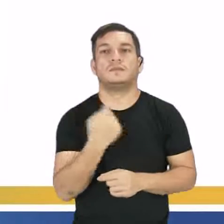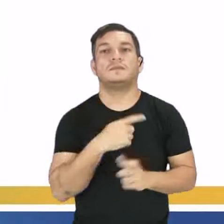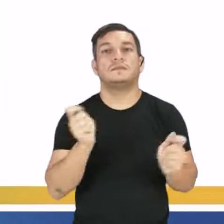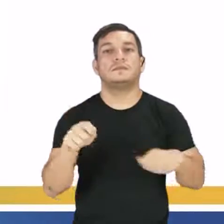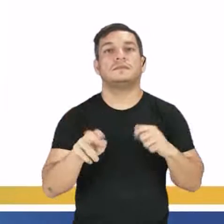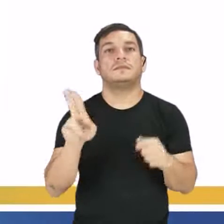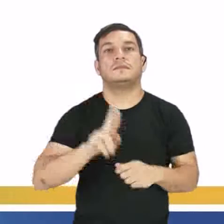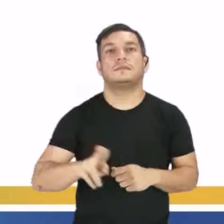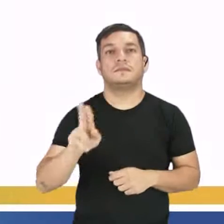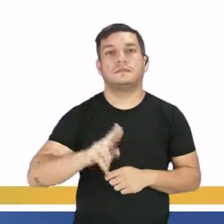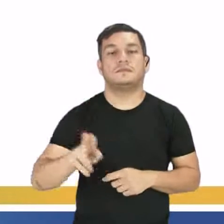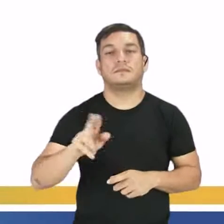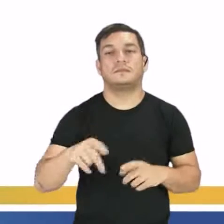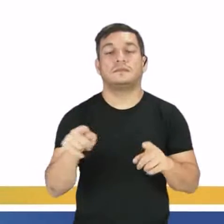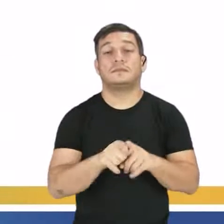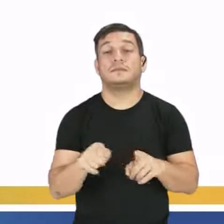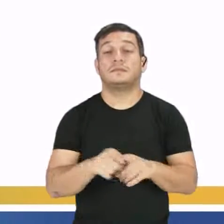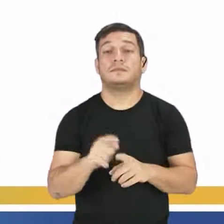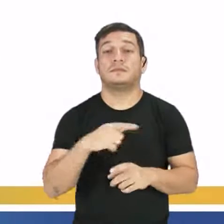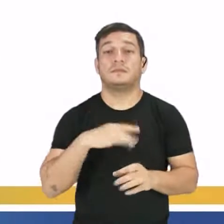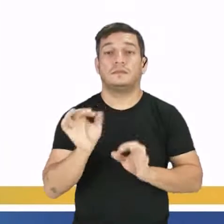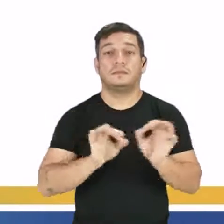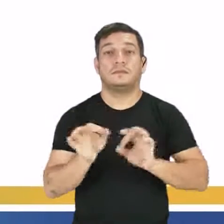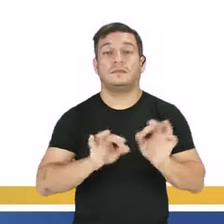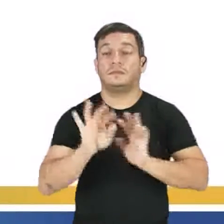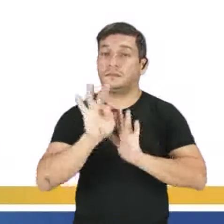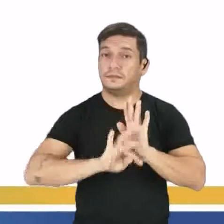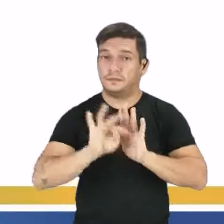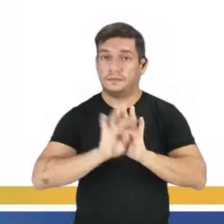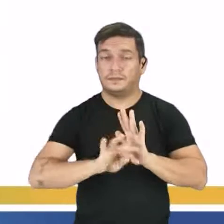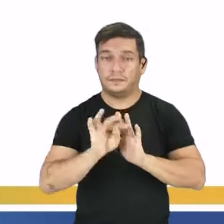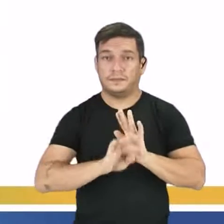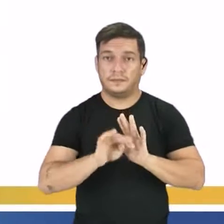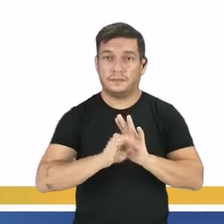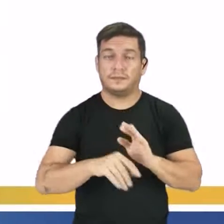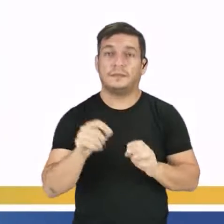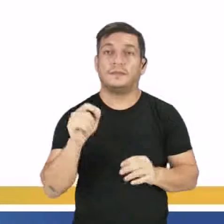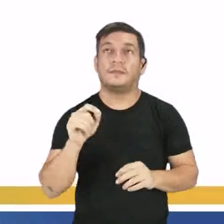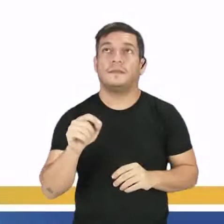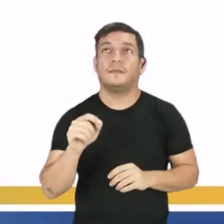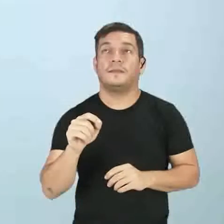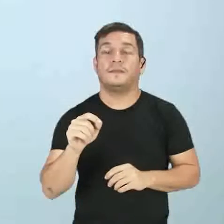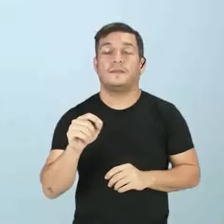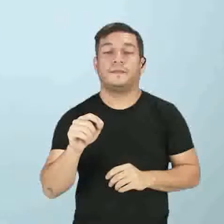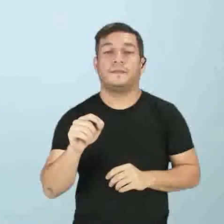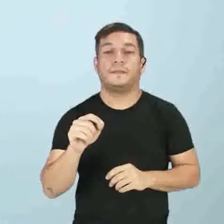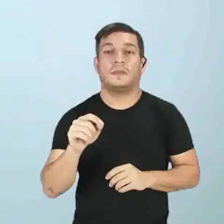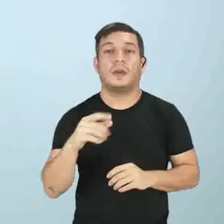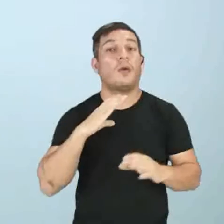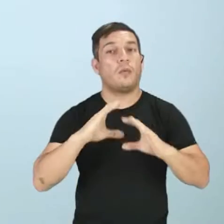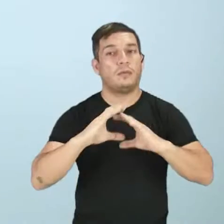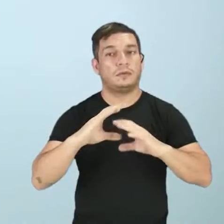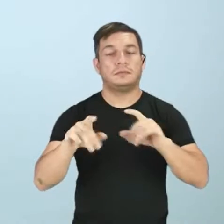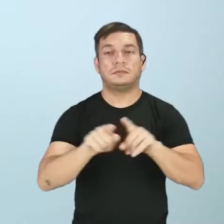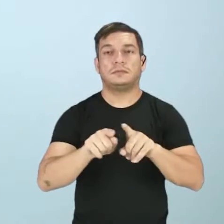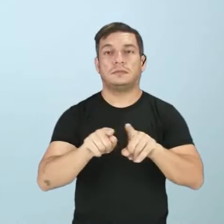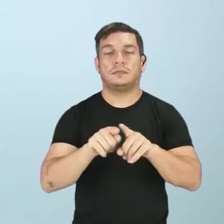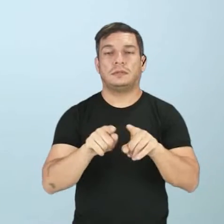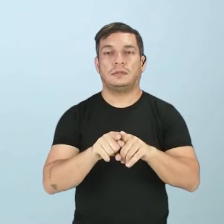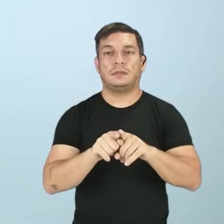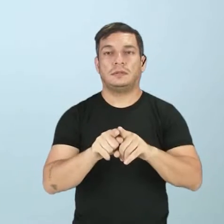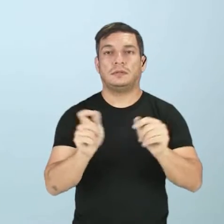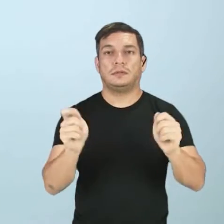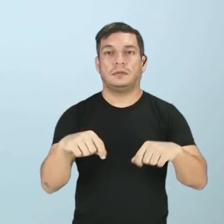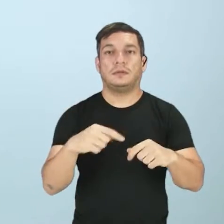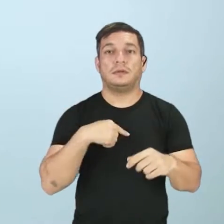podemos utilizar para construir nossos textos, para nos comunicarmos também, para